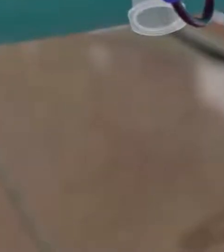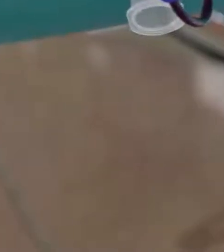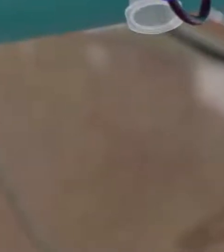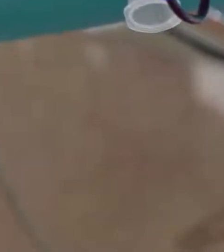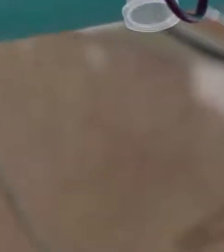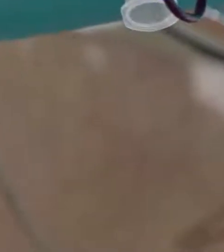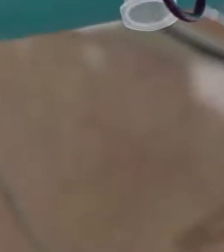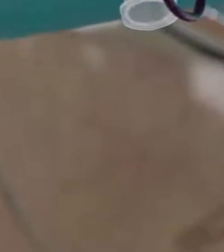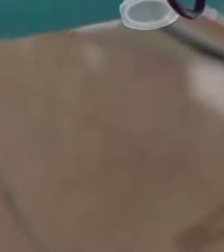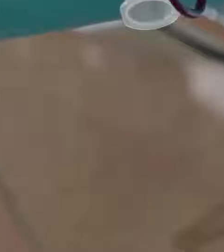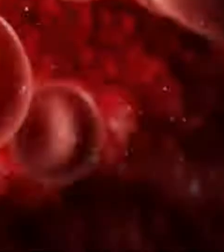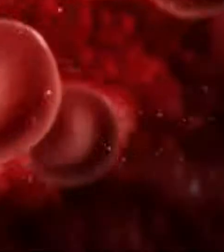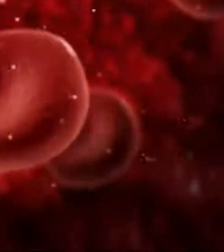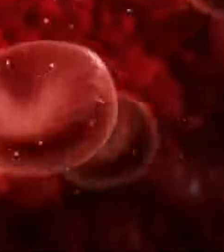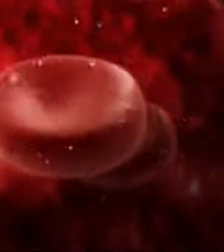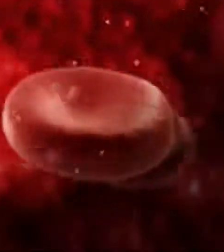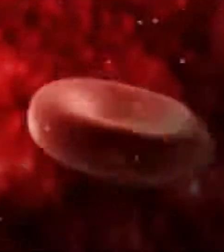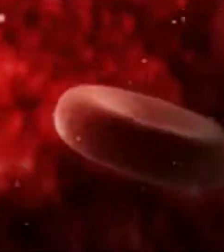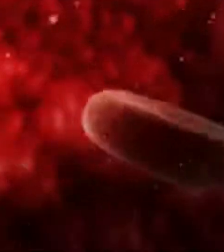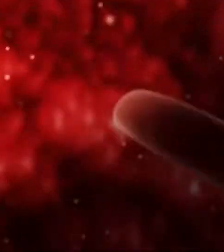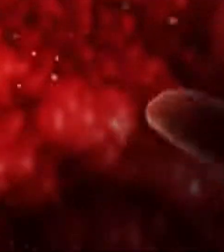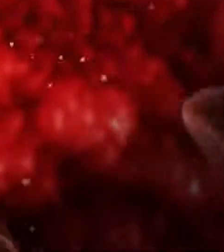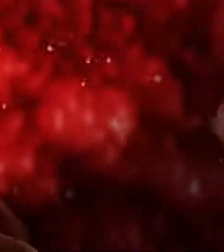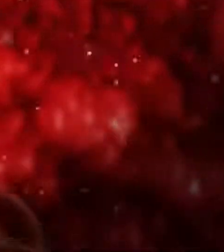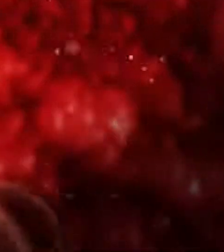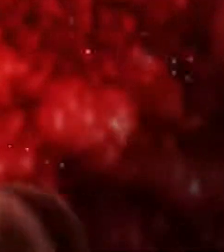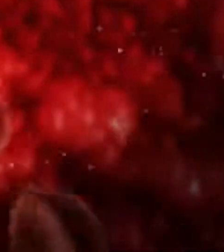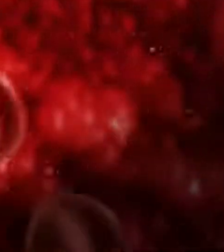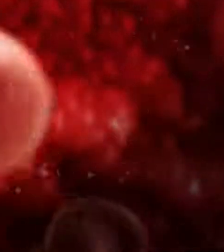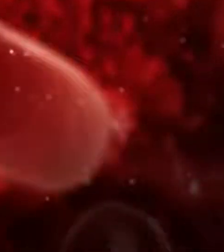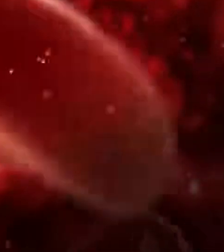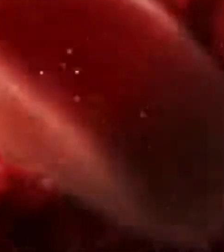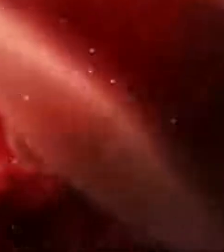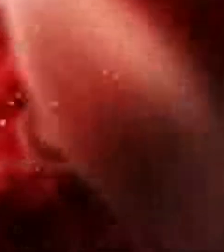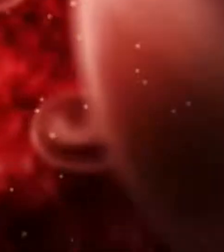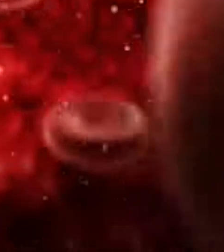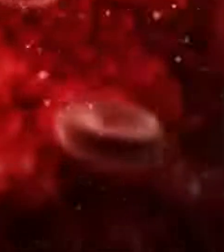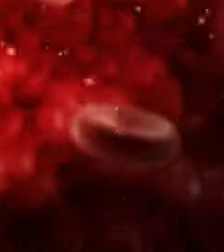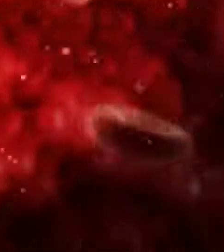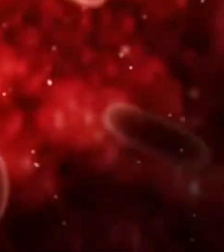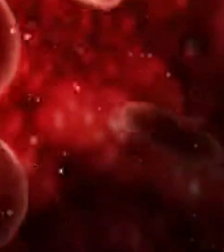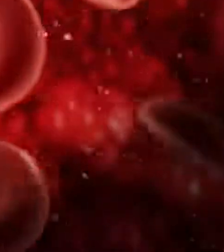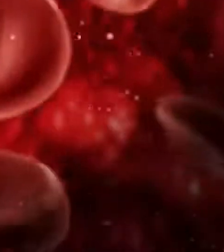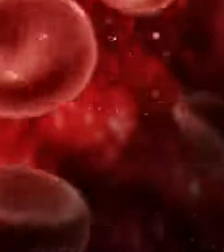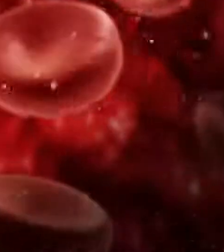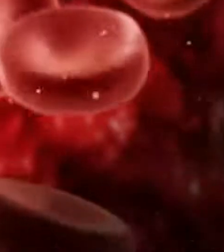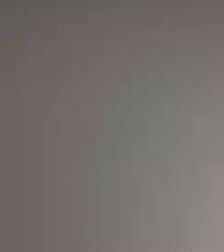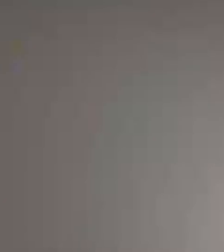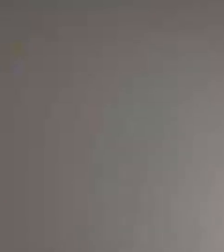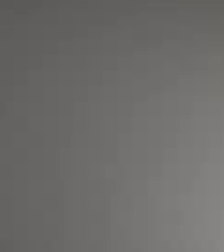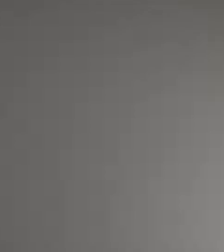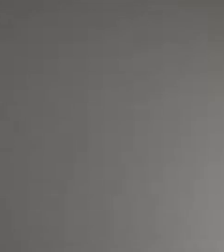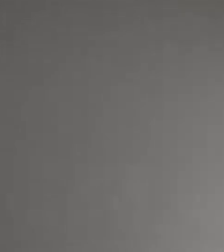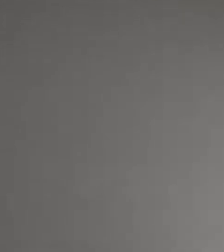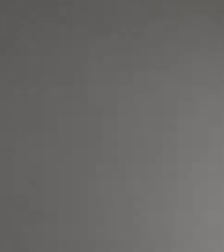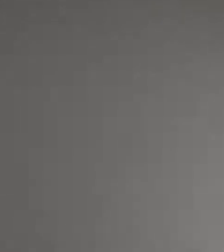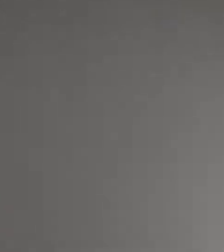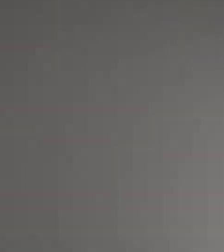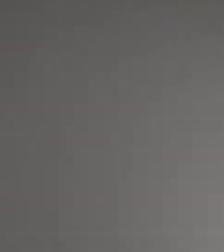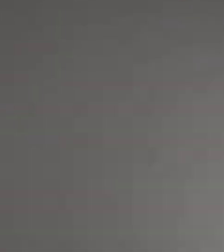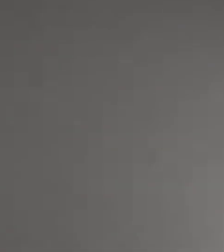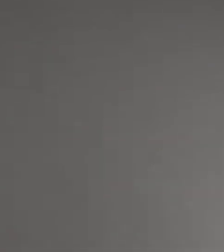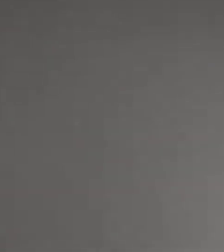por um processo de centrifugação e separação. Primeiro, o plasma é separado das hemácias. Em seguida, ele é